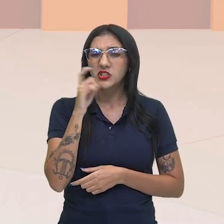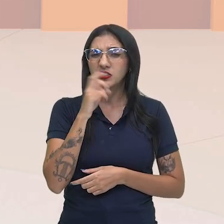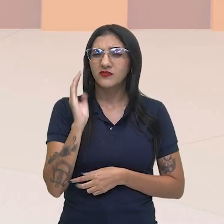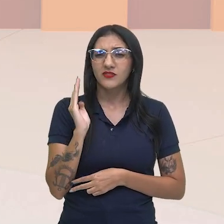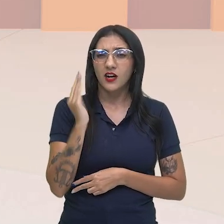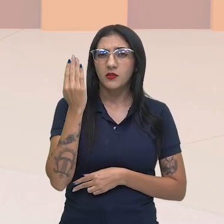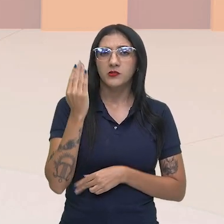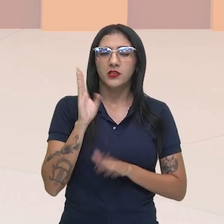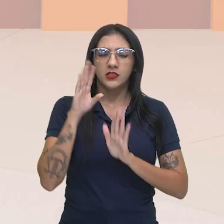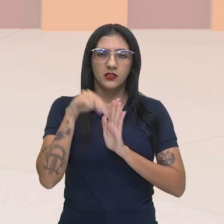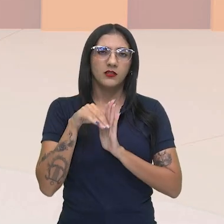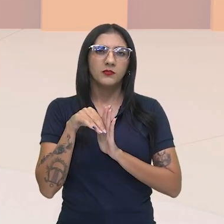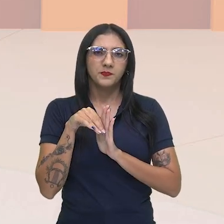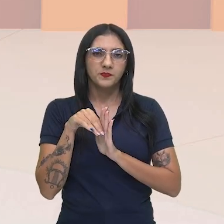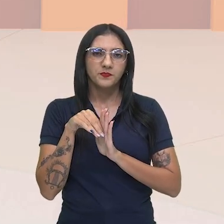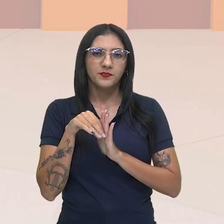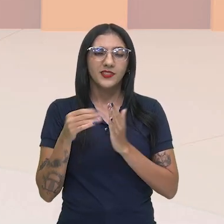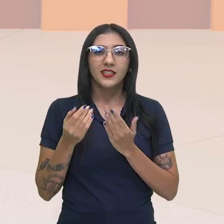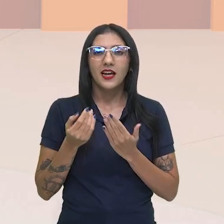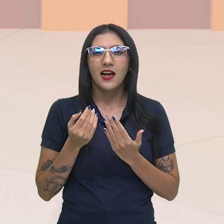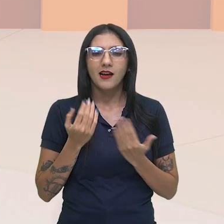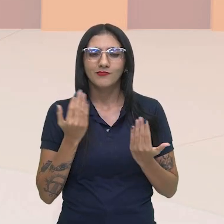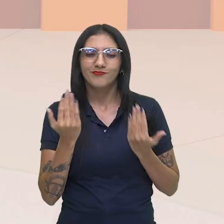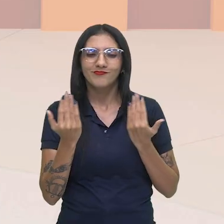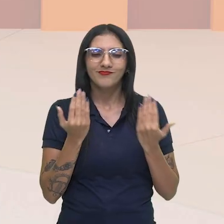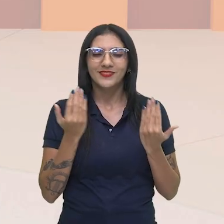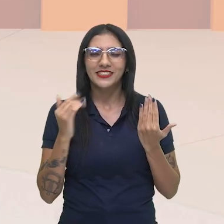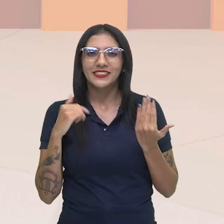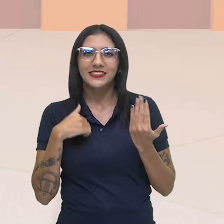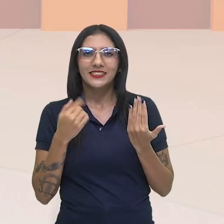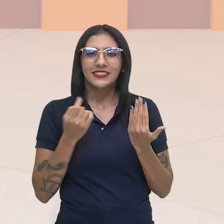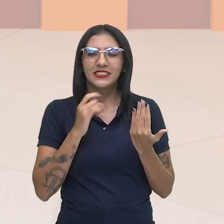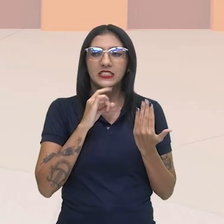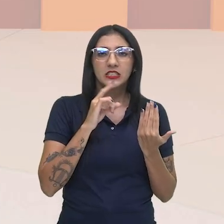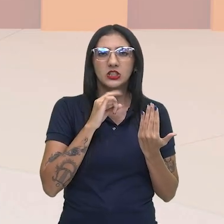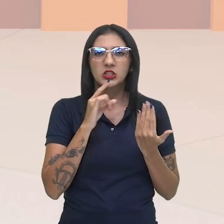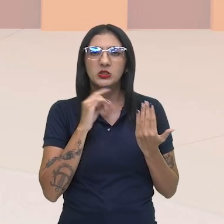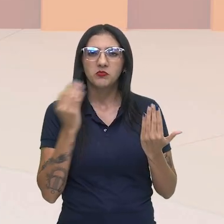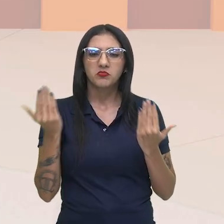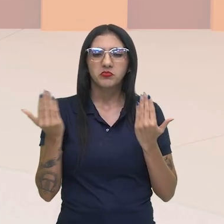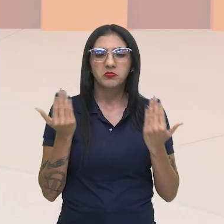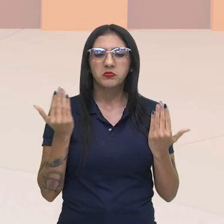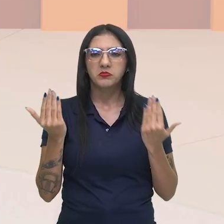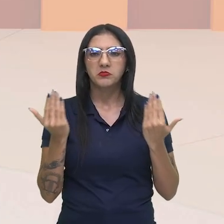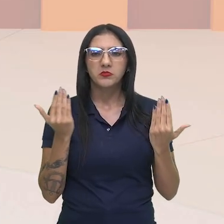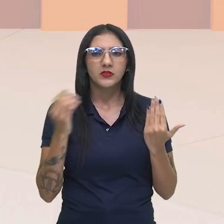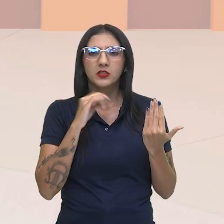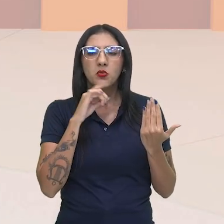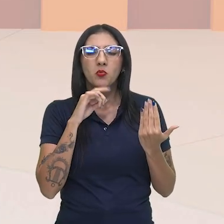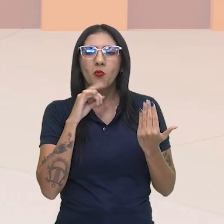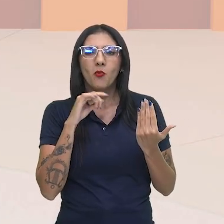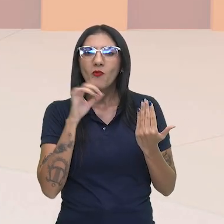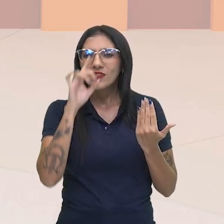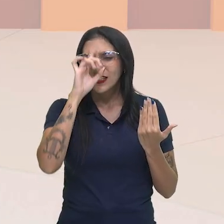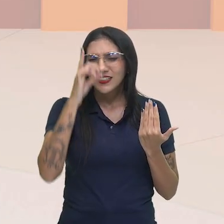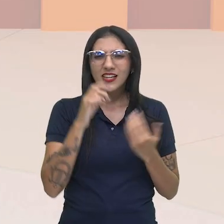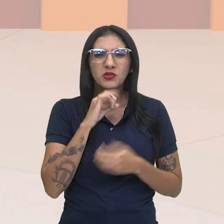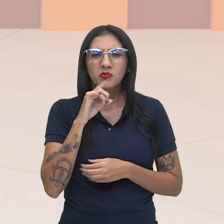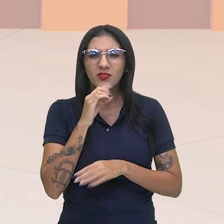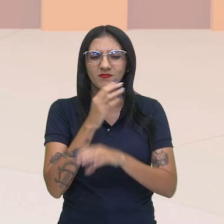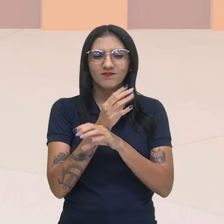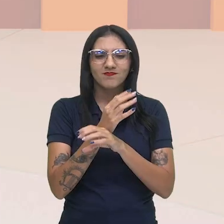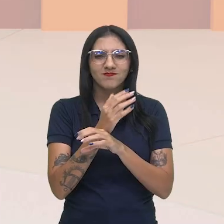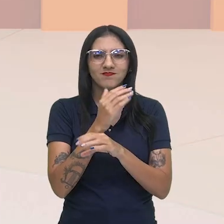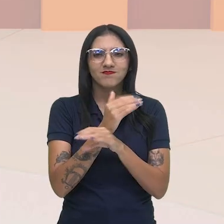da sociedade, né? E aí a gente acaba dividindo a sociedade em A mais B sem conseguir dialogar,